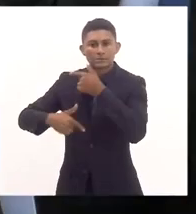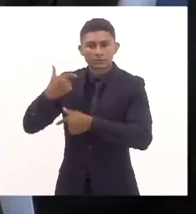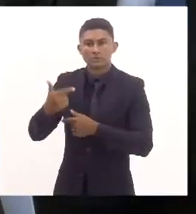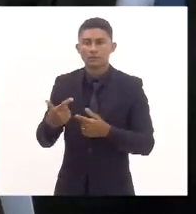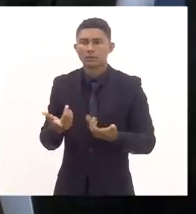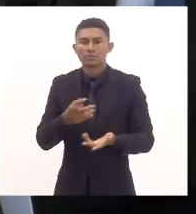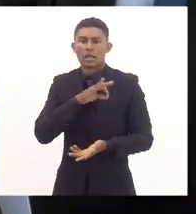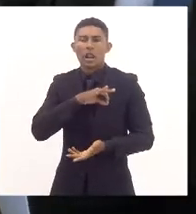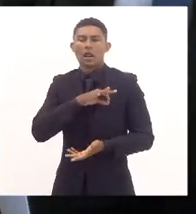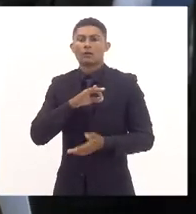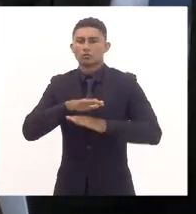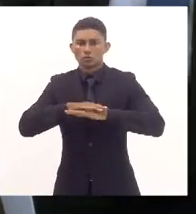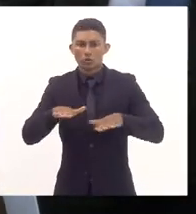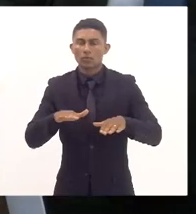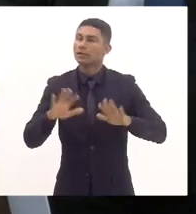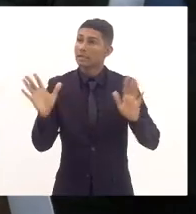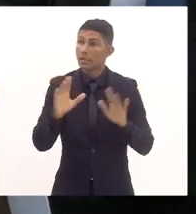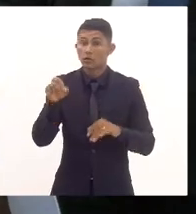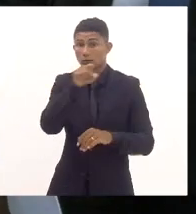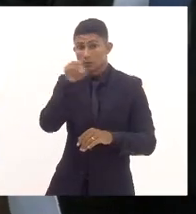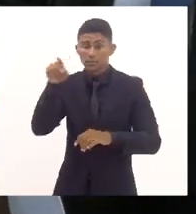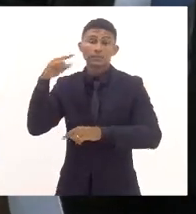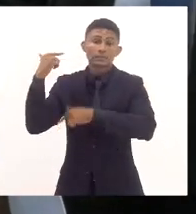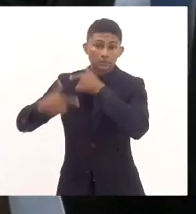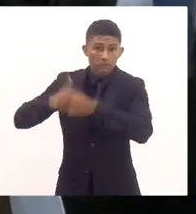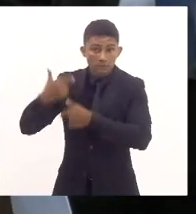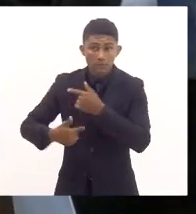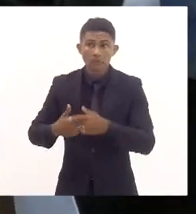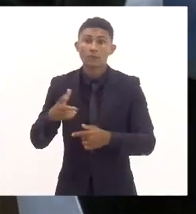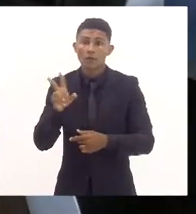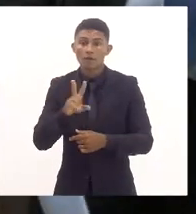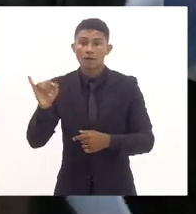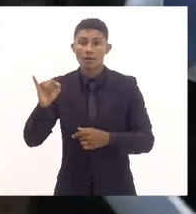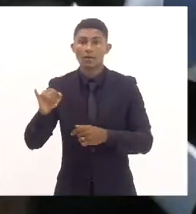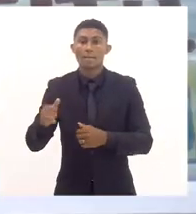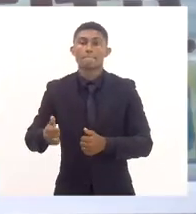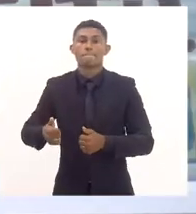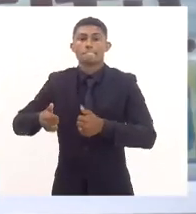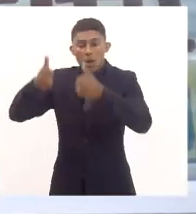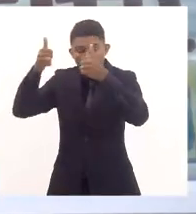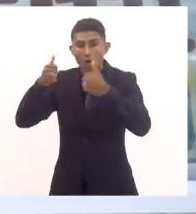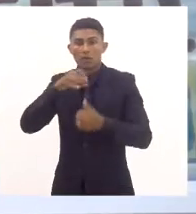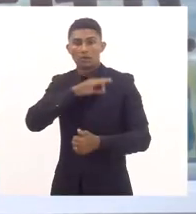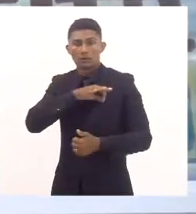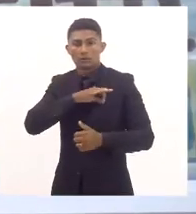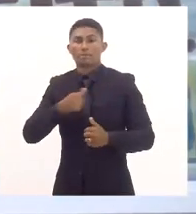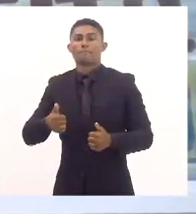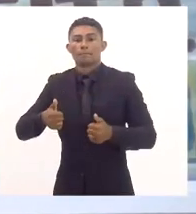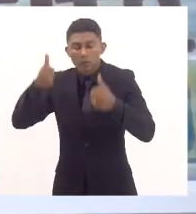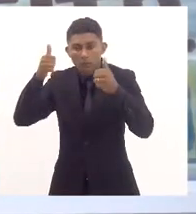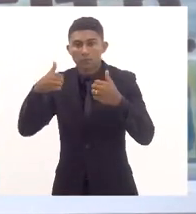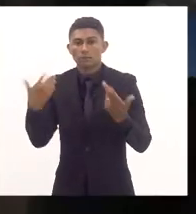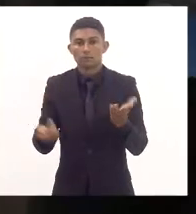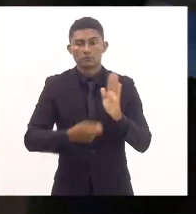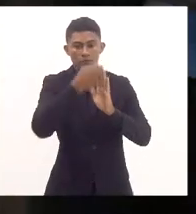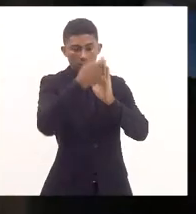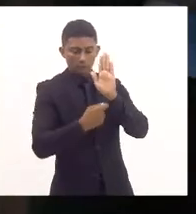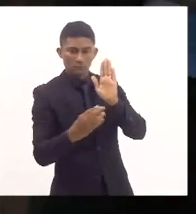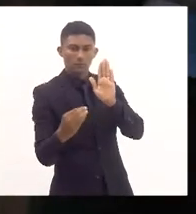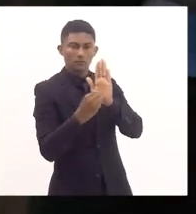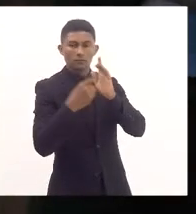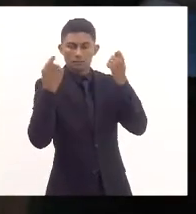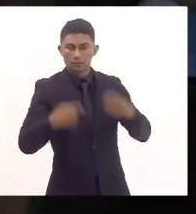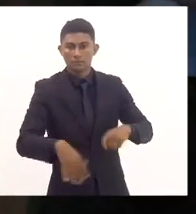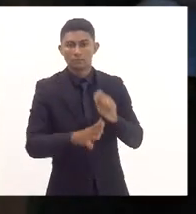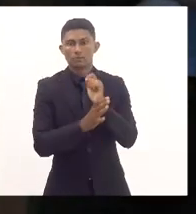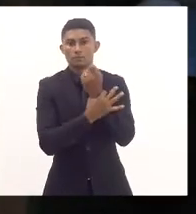é no valor de salário que no fluxo da carreira vocês vão melhorando de salário também então que tem que o texto tem que garantir Flávio